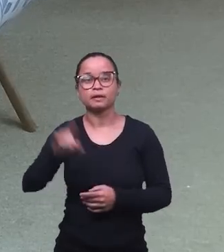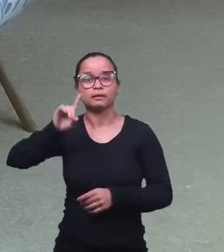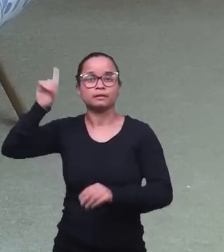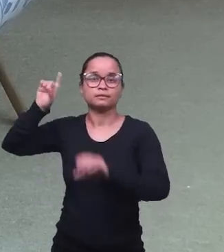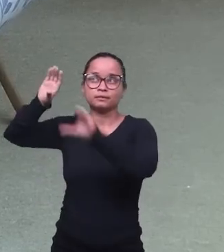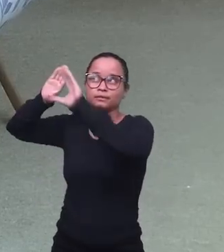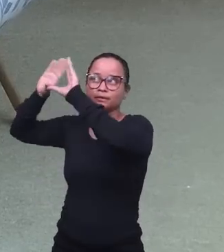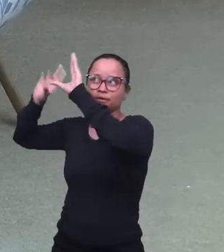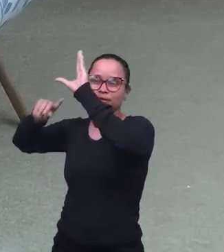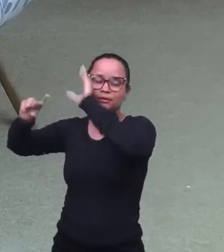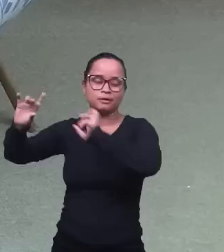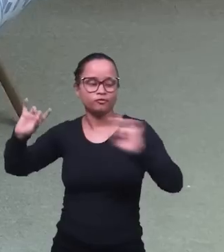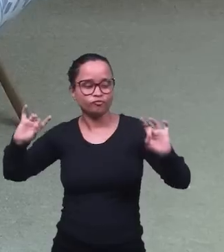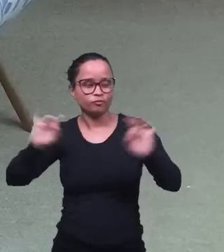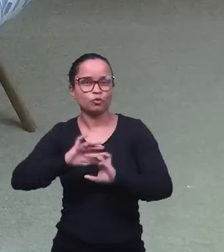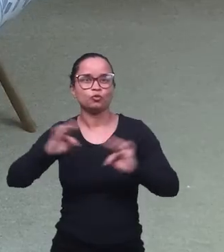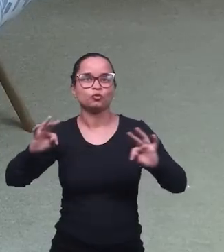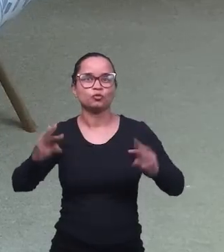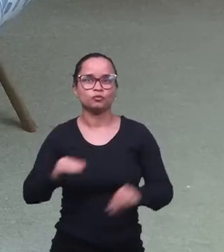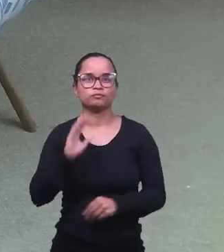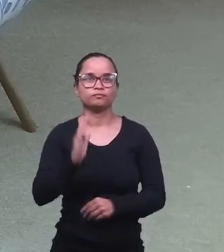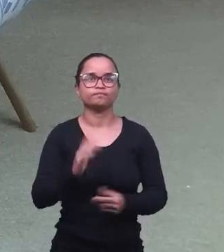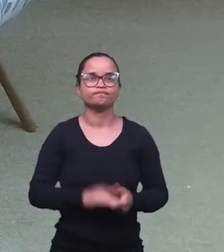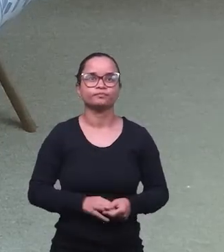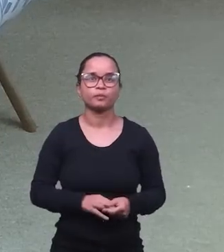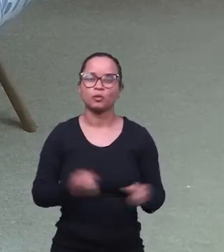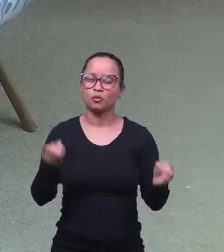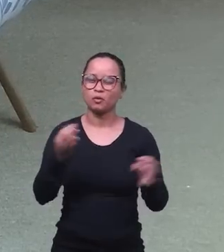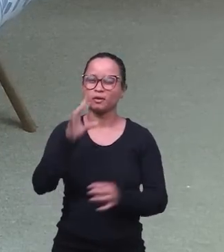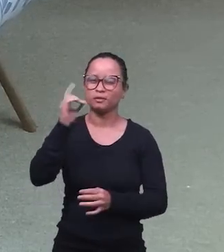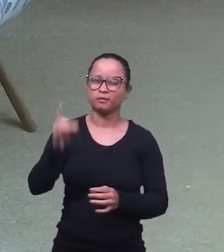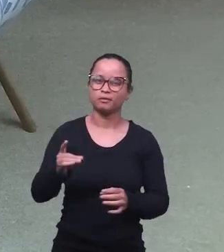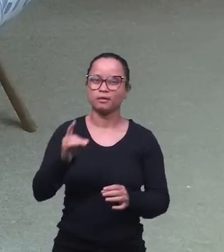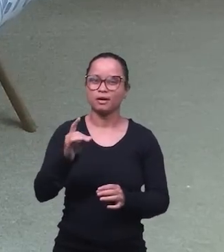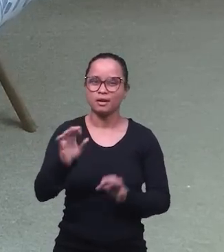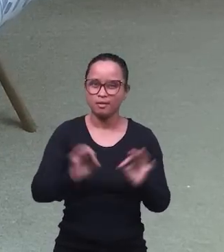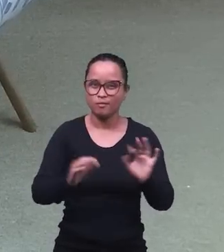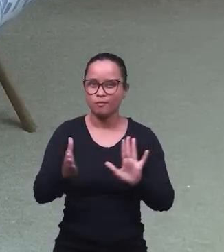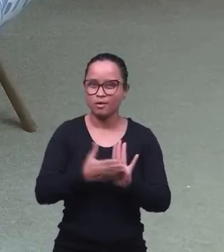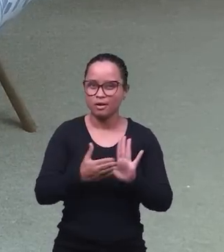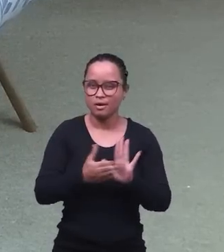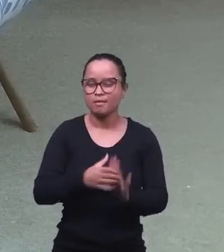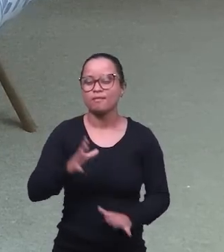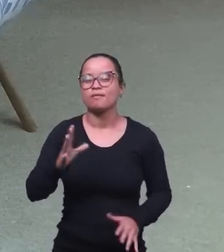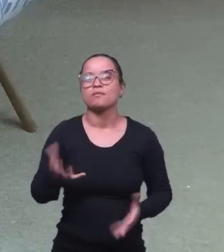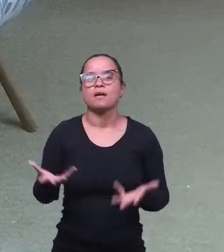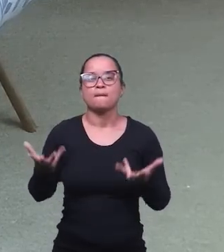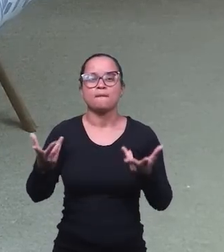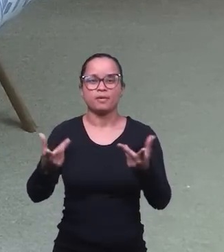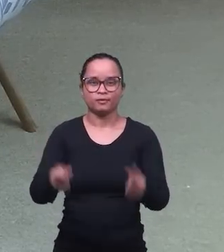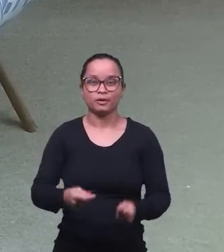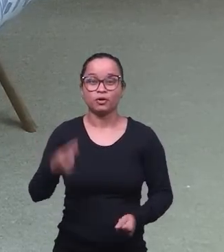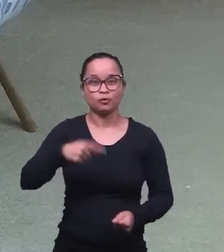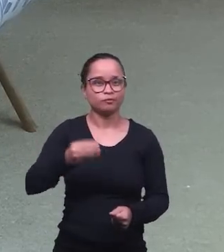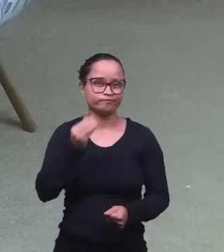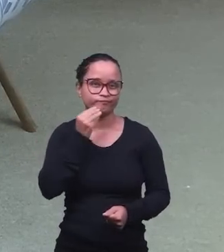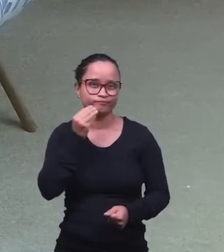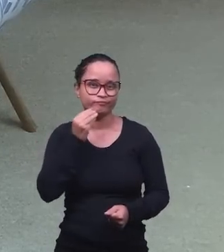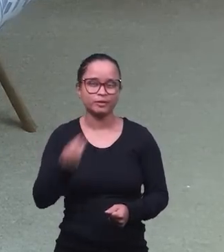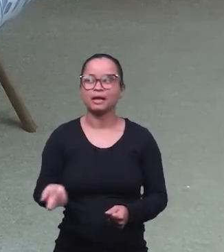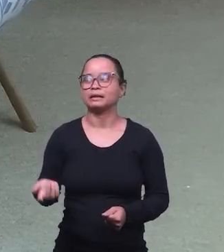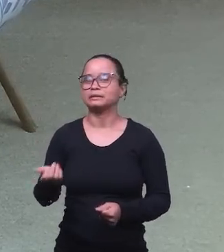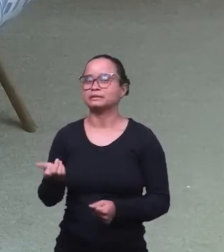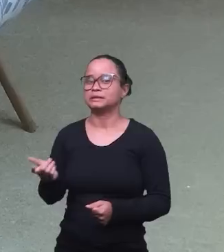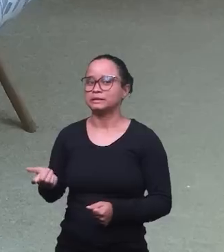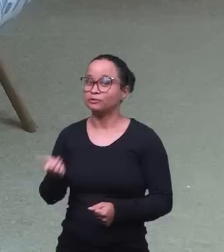Na eternidade, tudo já estava pronto. Glória a Deus. Que projeto maravilhoso, né? Glória a Jesus. E nós somos privilegiados de um dia termos